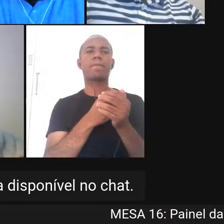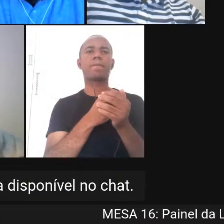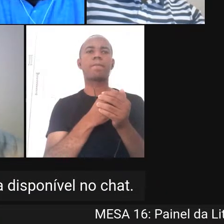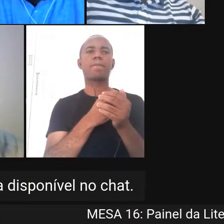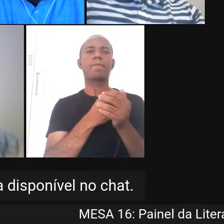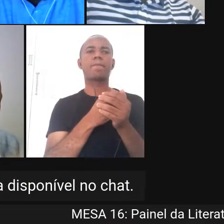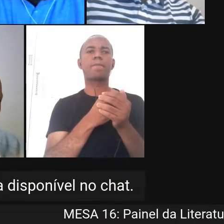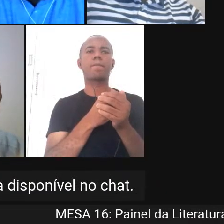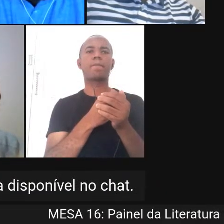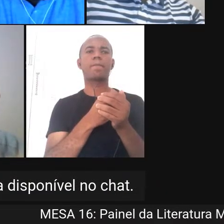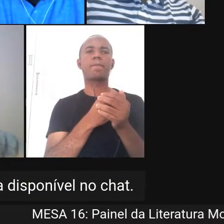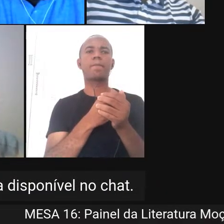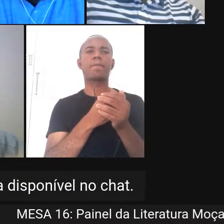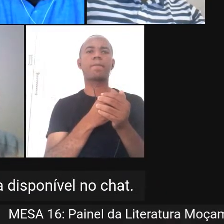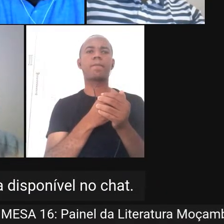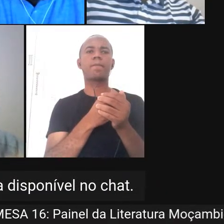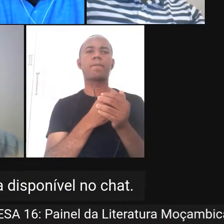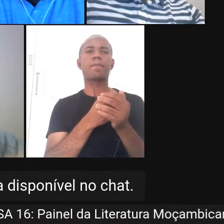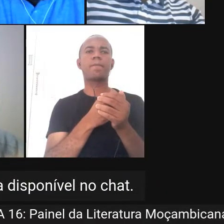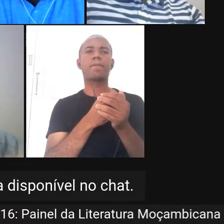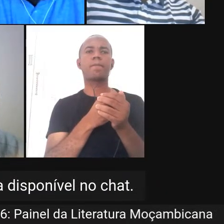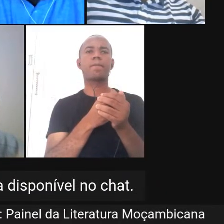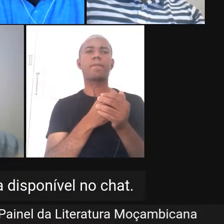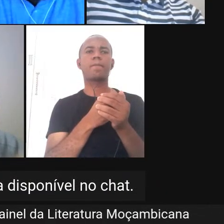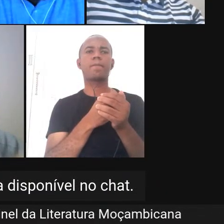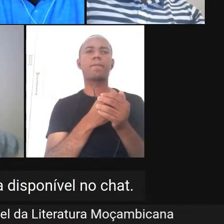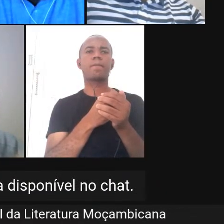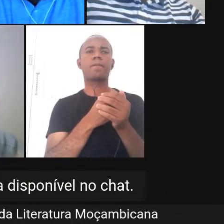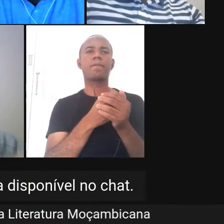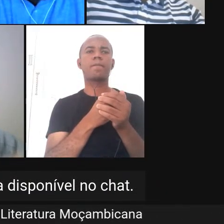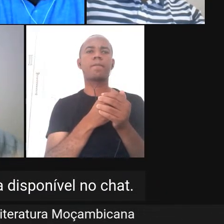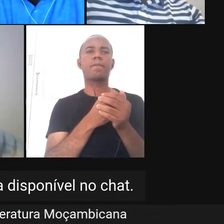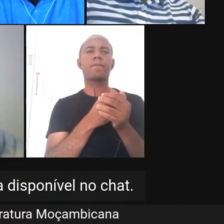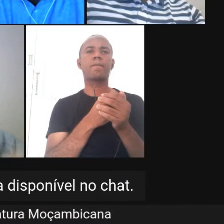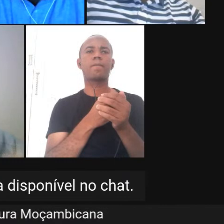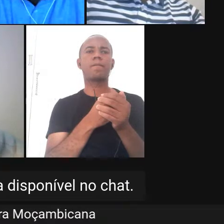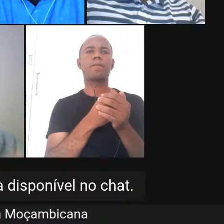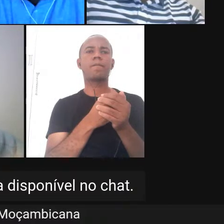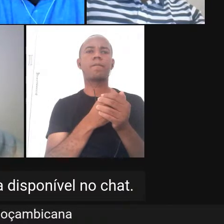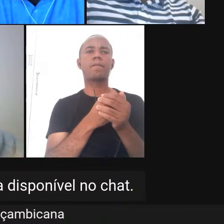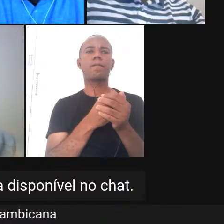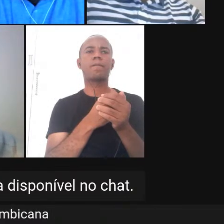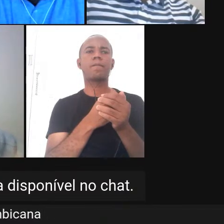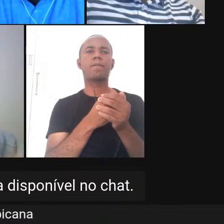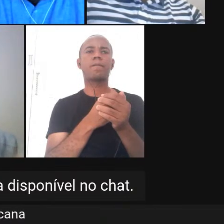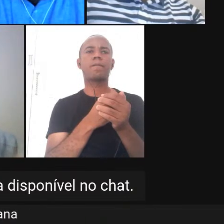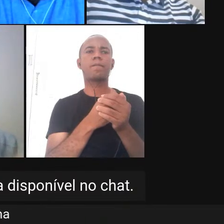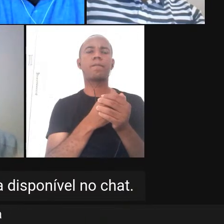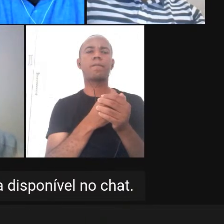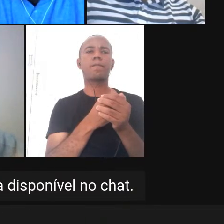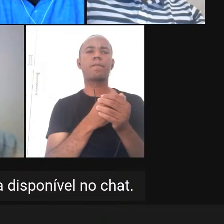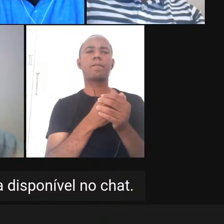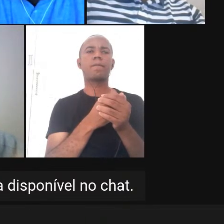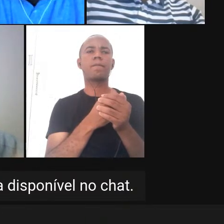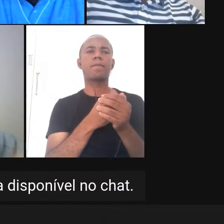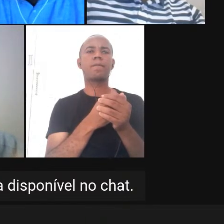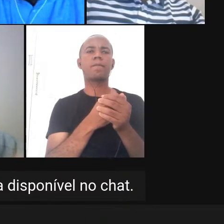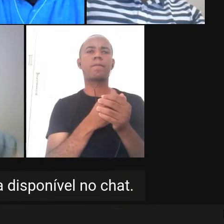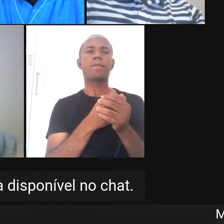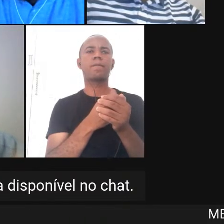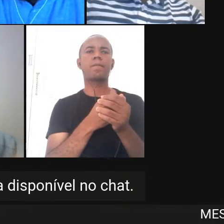questão identitária que está a perder, identitária em relação à literatura em